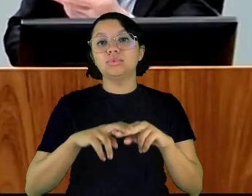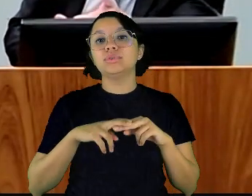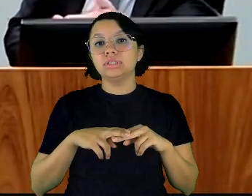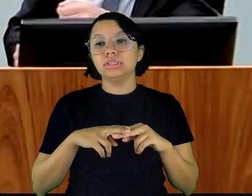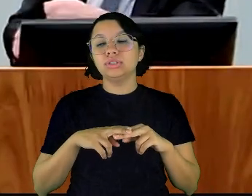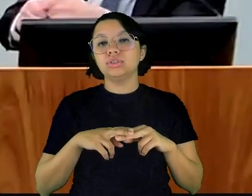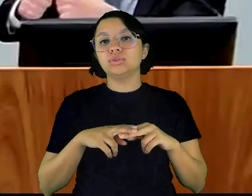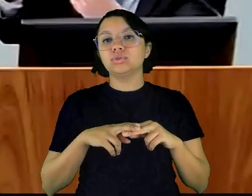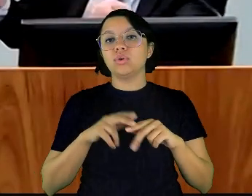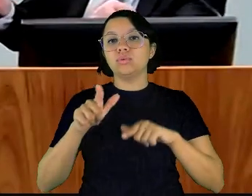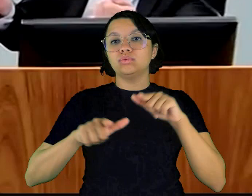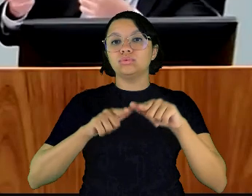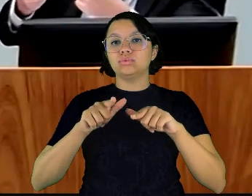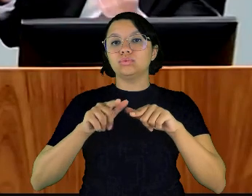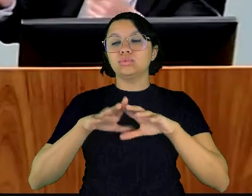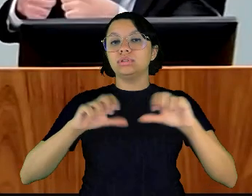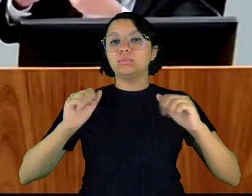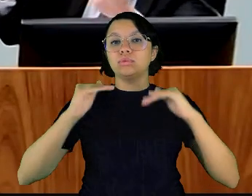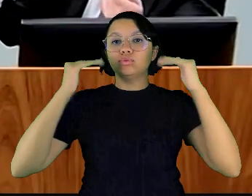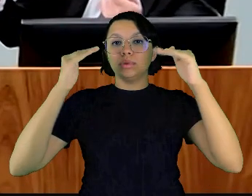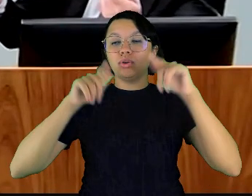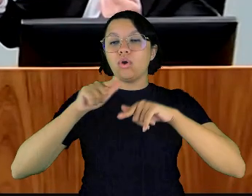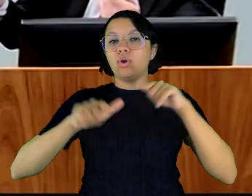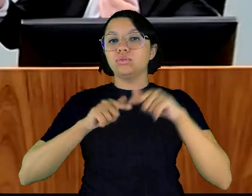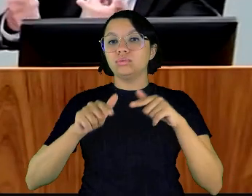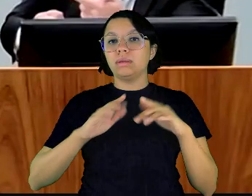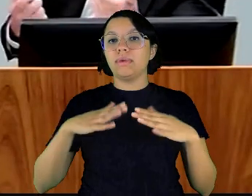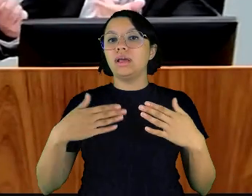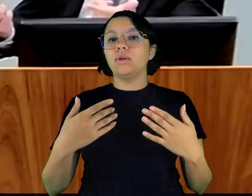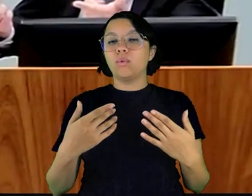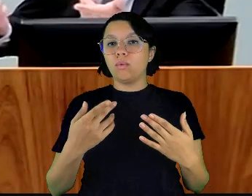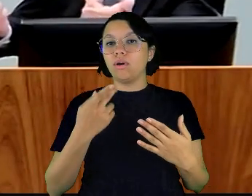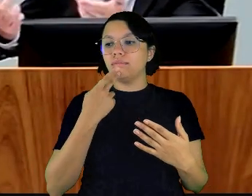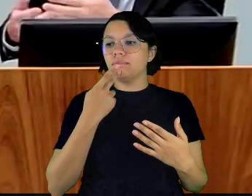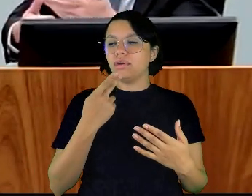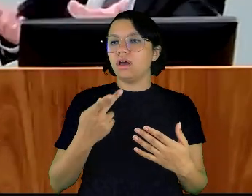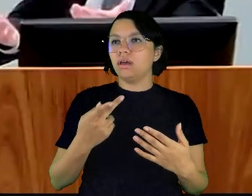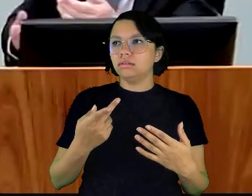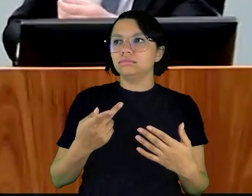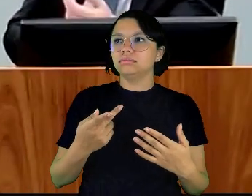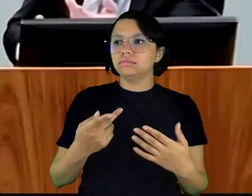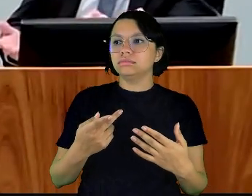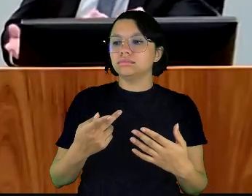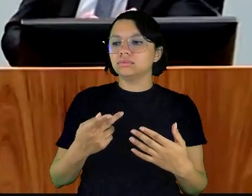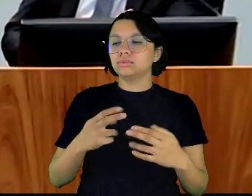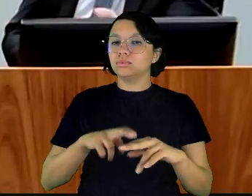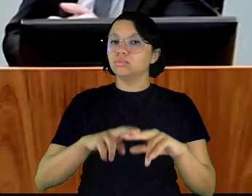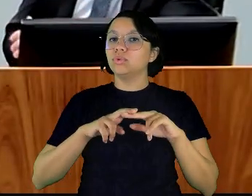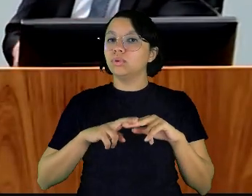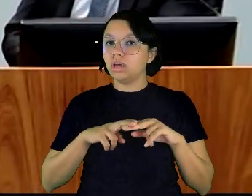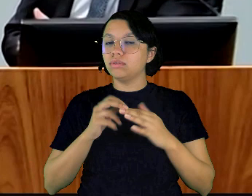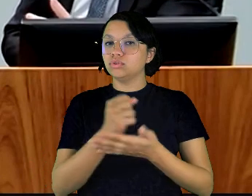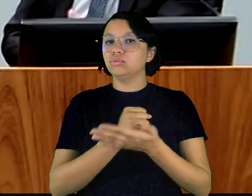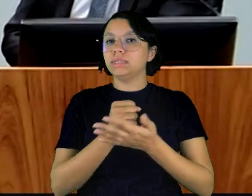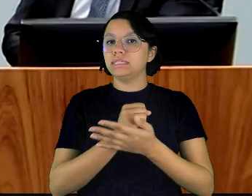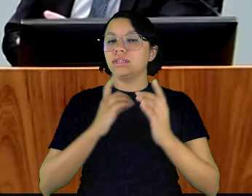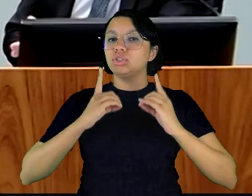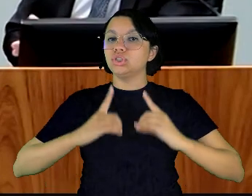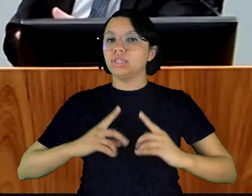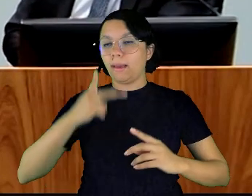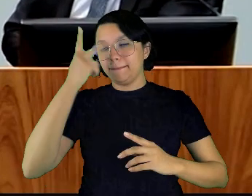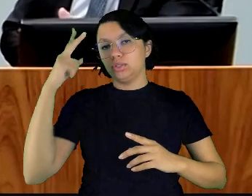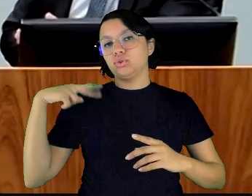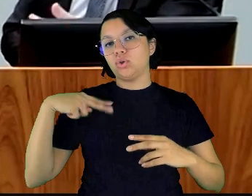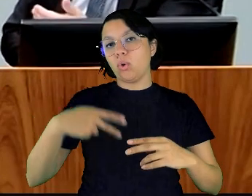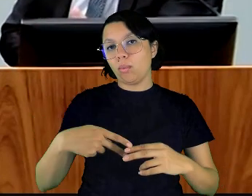do Trabalho, na hora de estourar o cabo, ele falou, olha, em razão do princípio da dignidade da pessoa